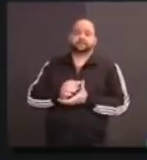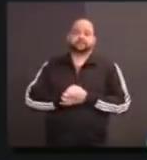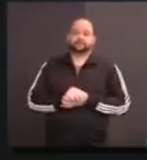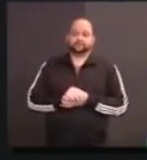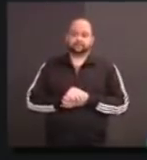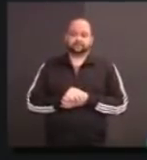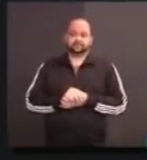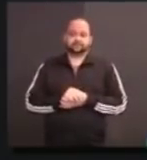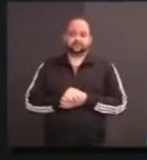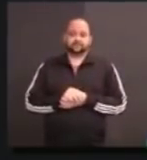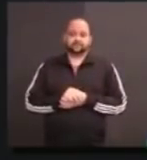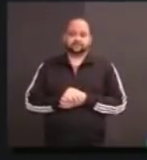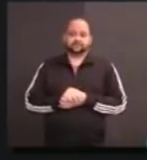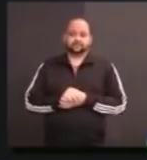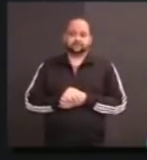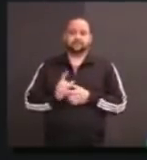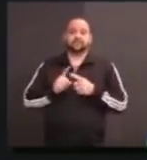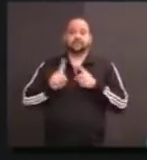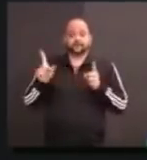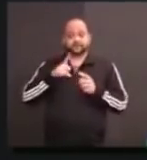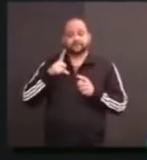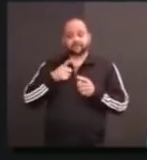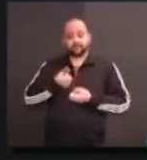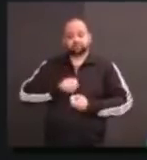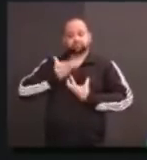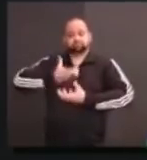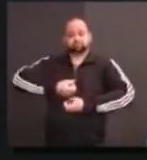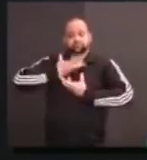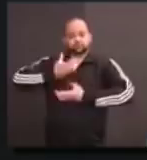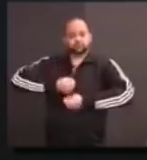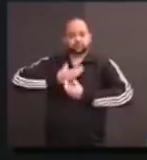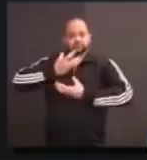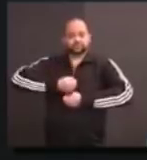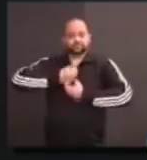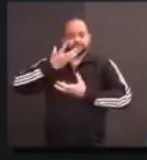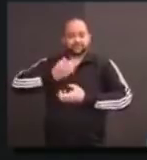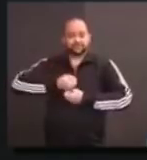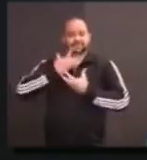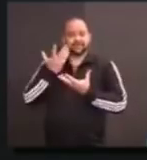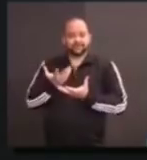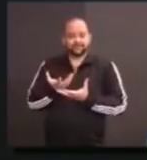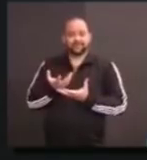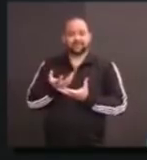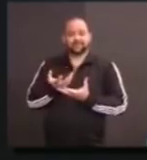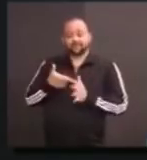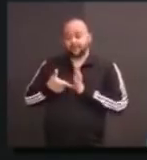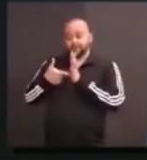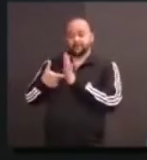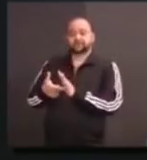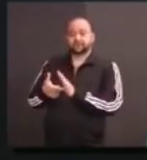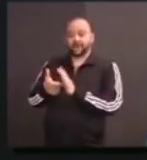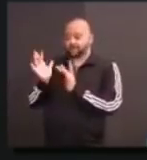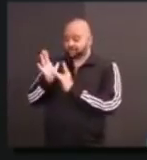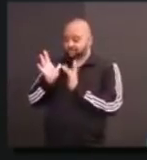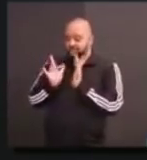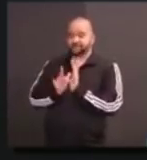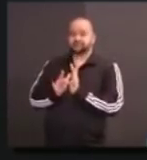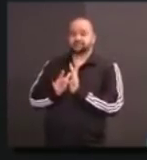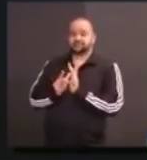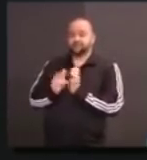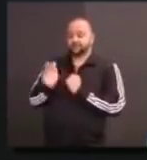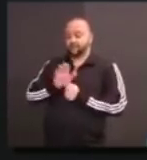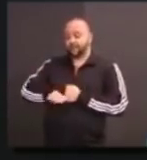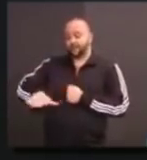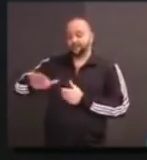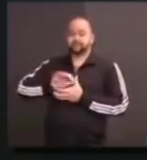mediunidade mais produtiva do que você apresentar Jesus para uma criança.